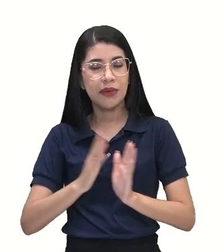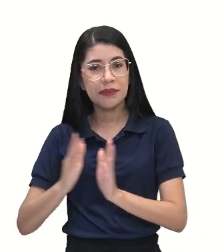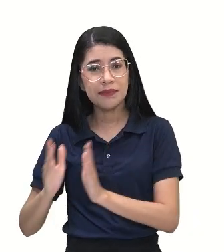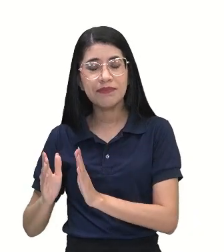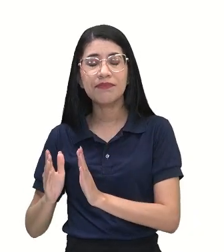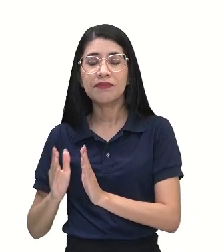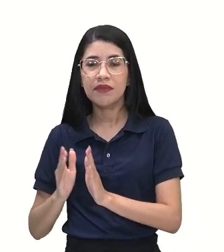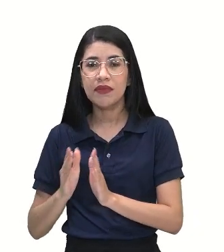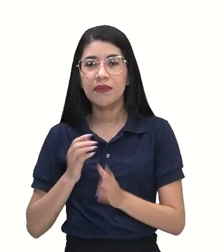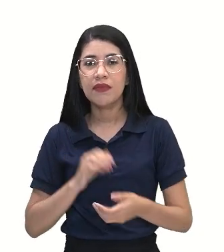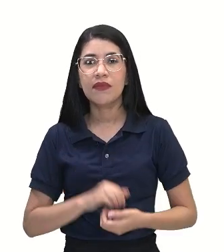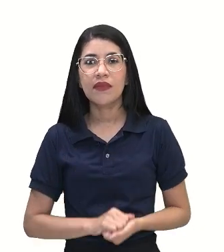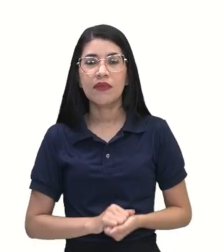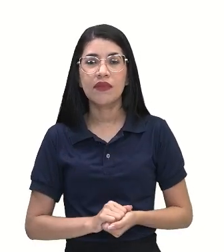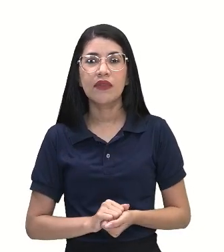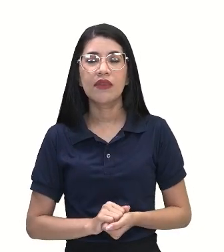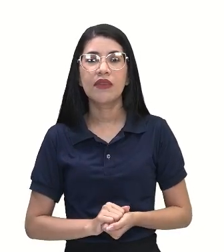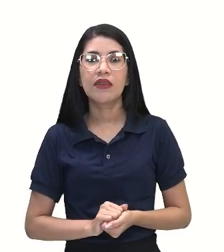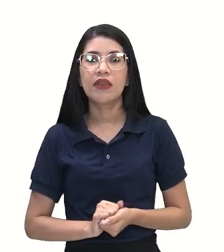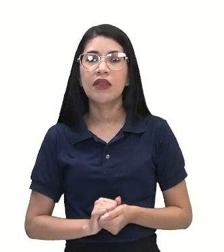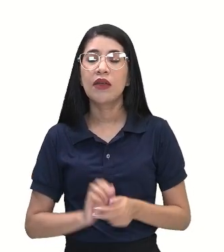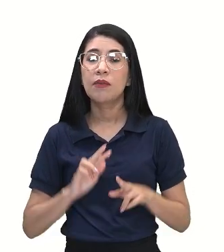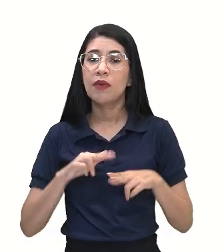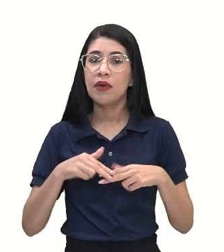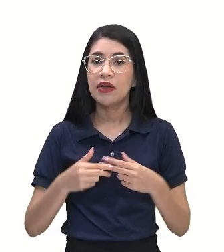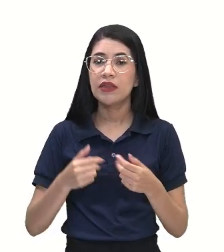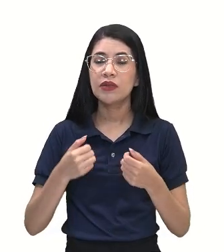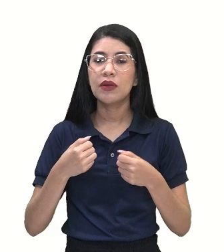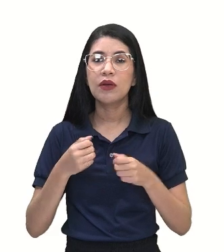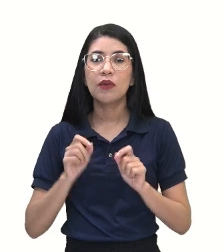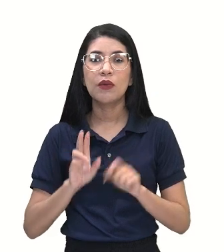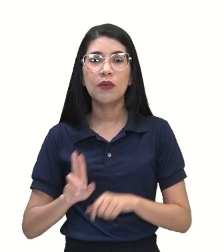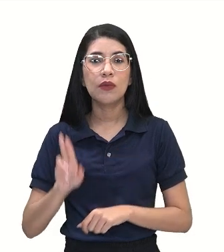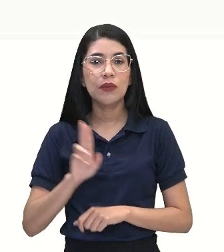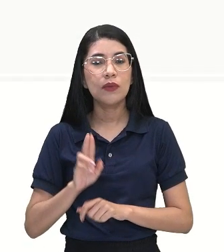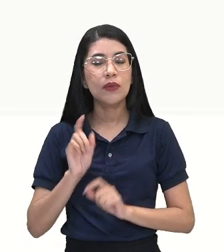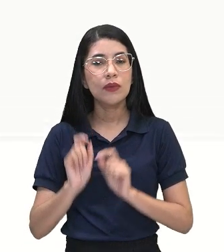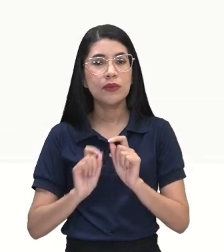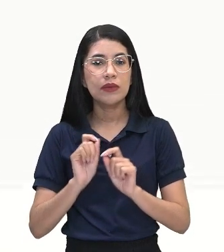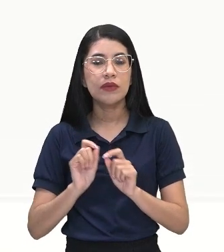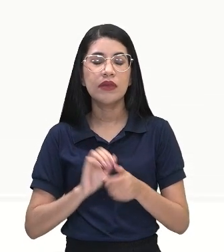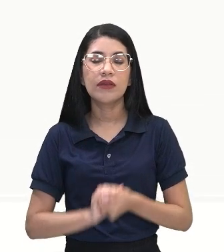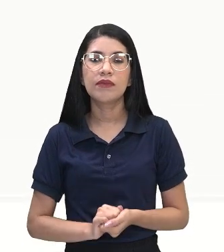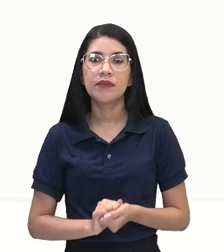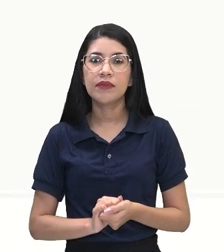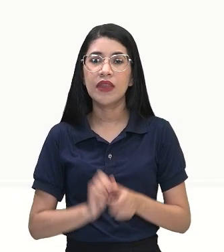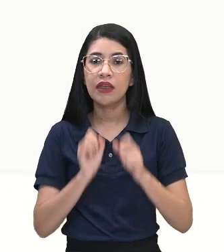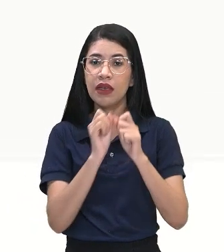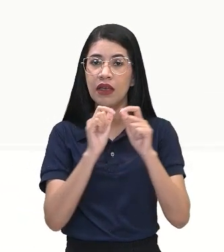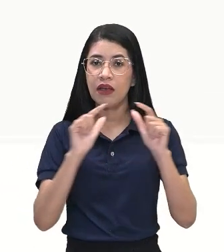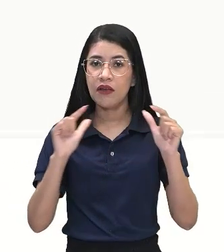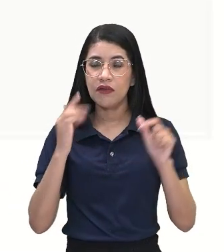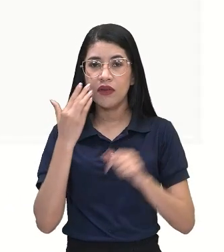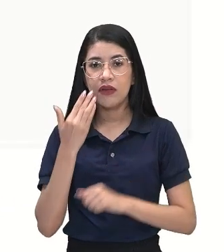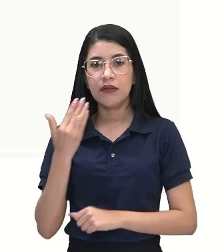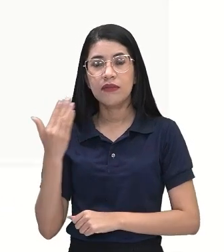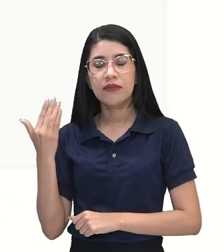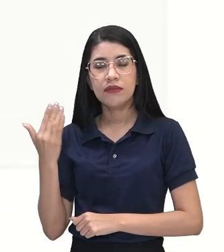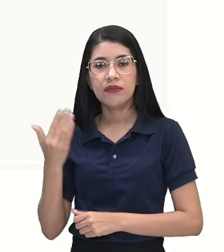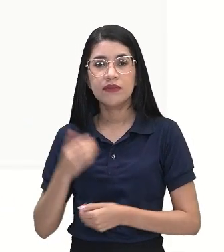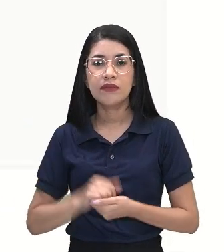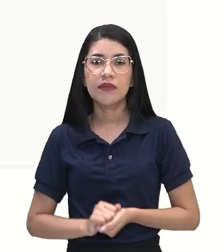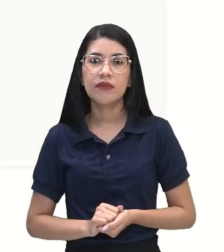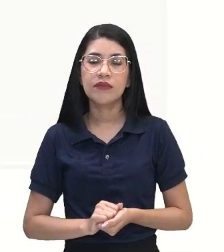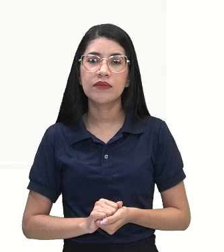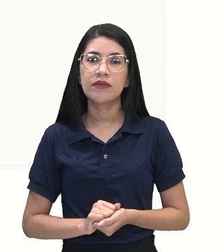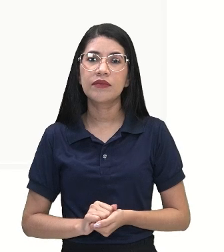soma por soma. Para isso, nós vamos utilizar quem? agora sim, ó, vamos utilizar o termo